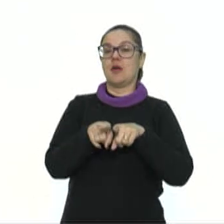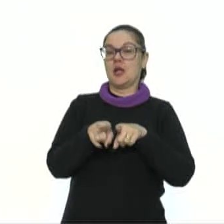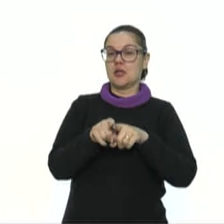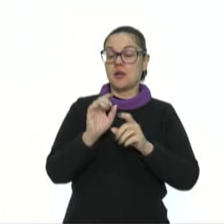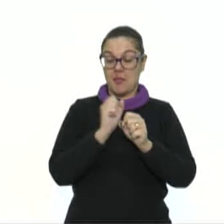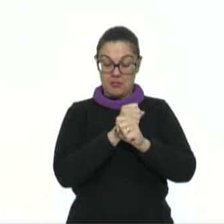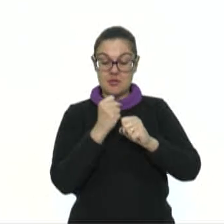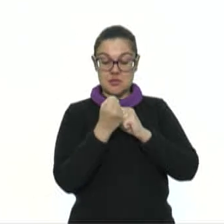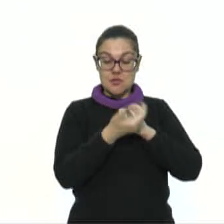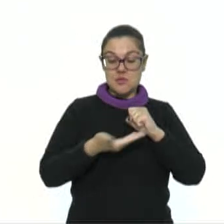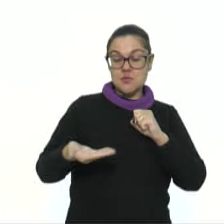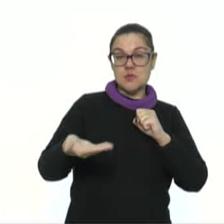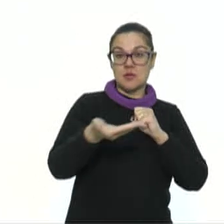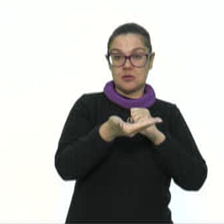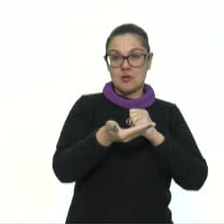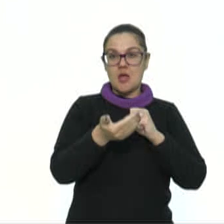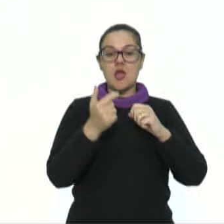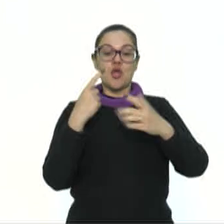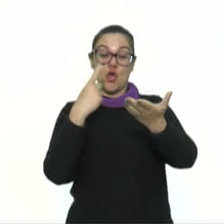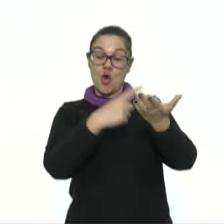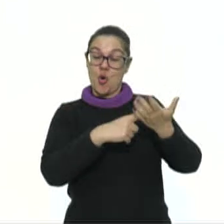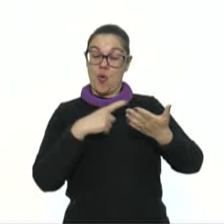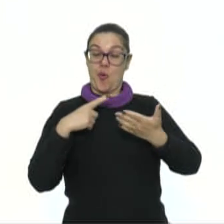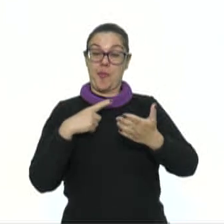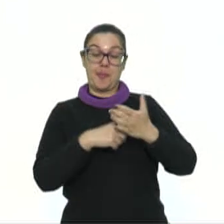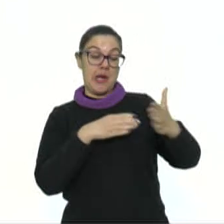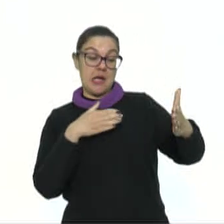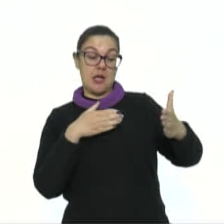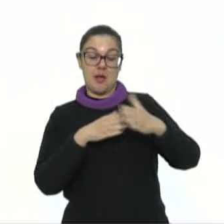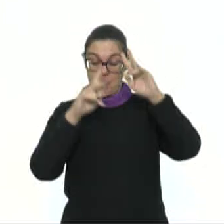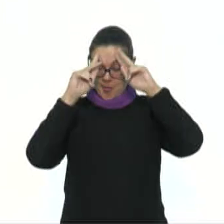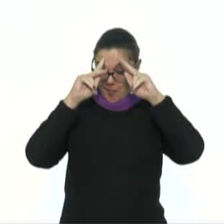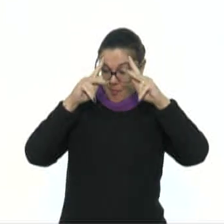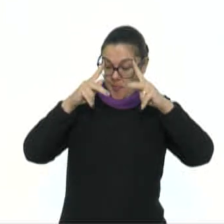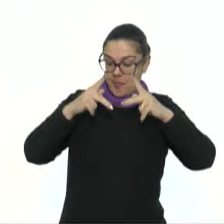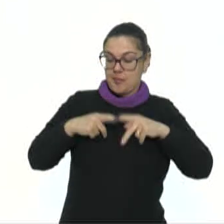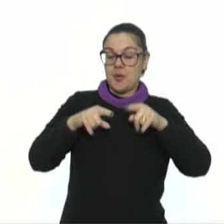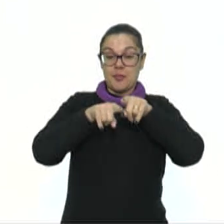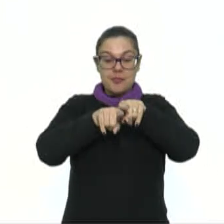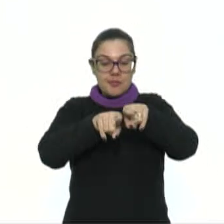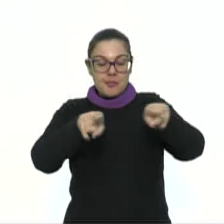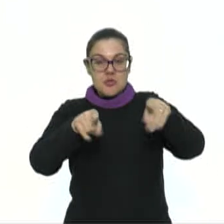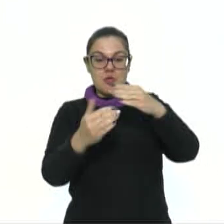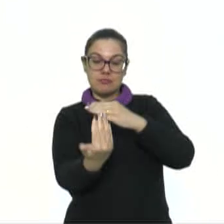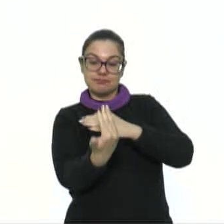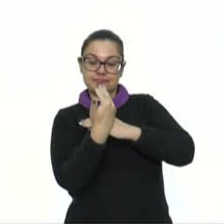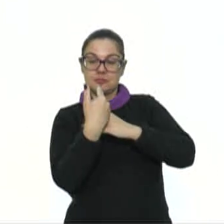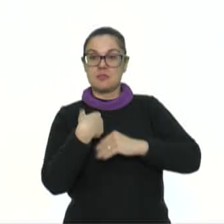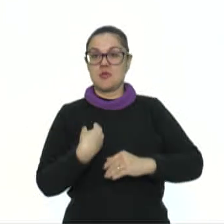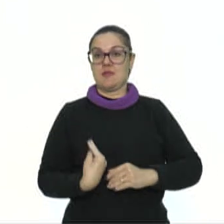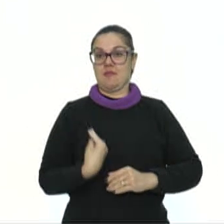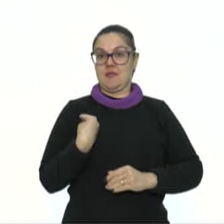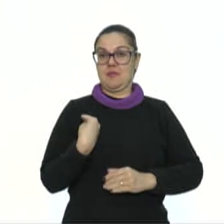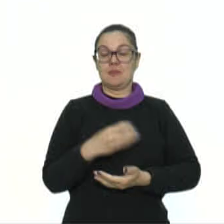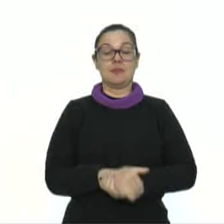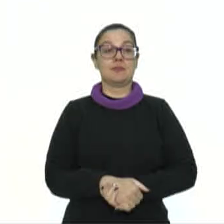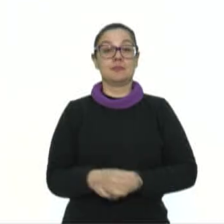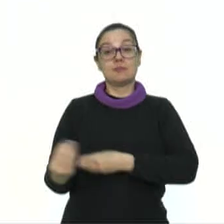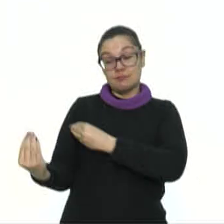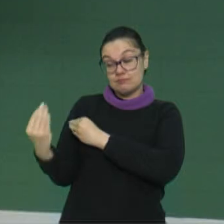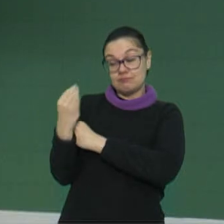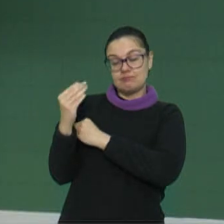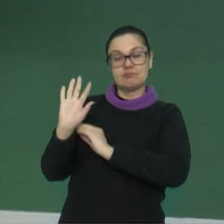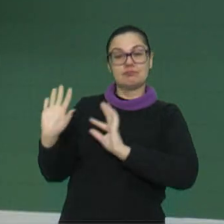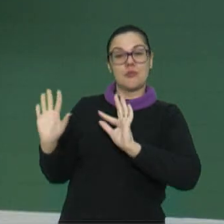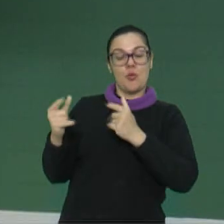da sociedade, estabelecendo limites para si e também para a atuação dos outros. Outra